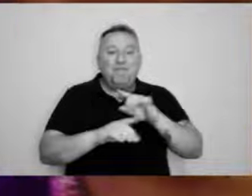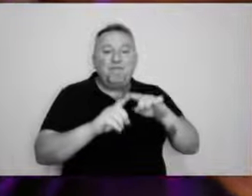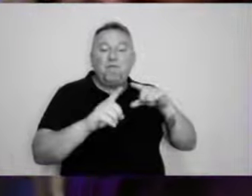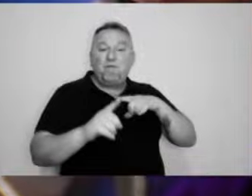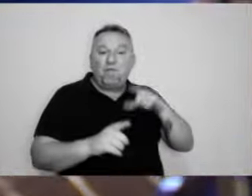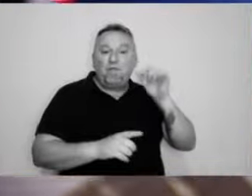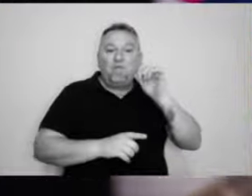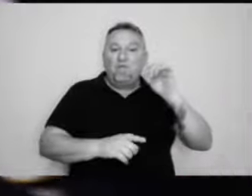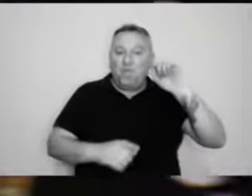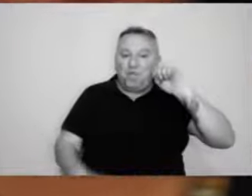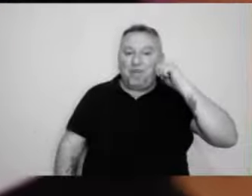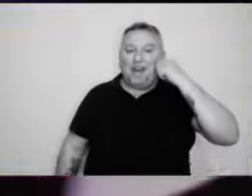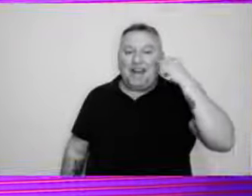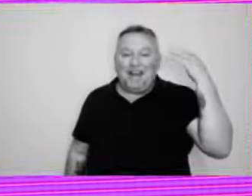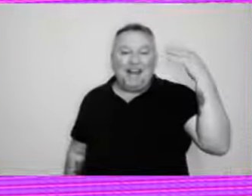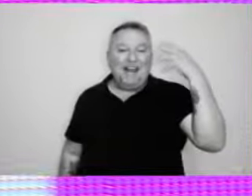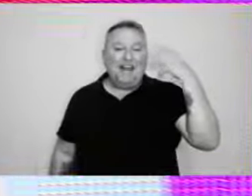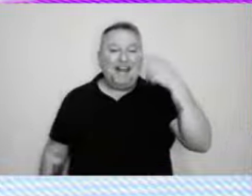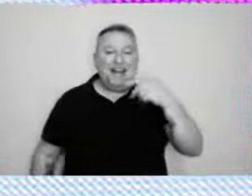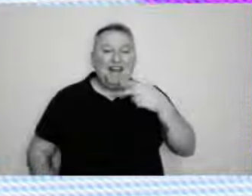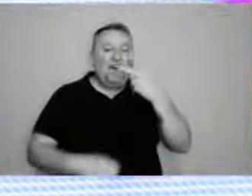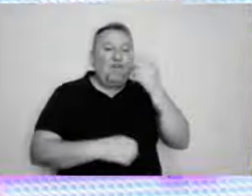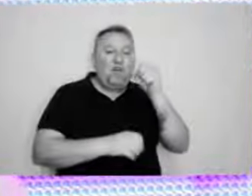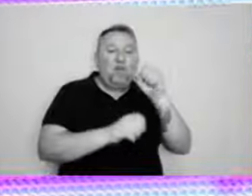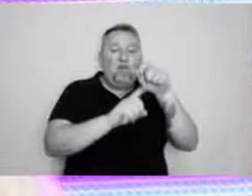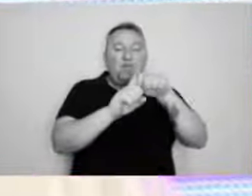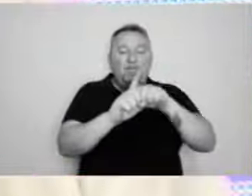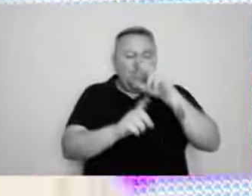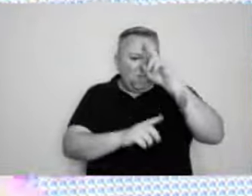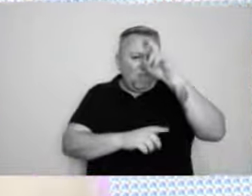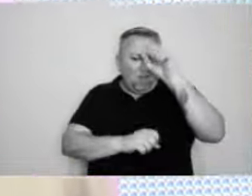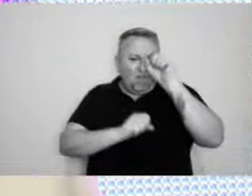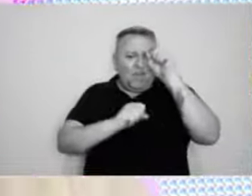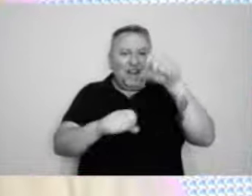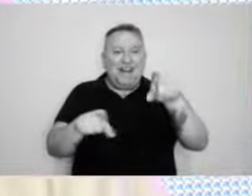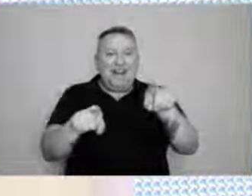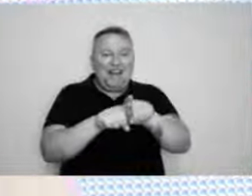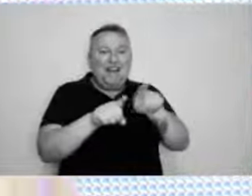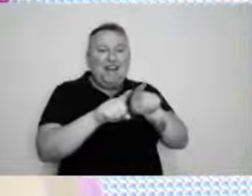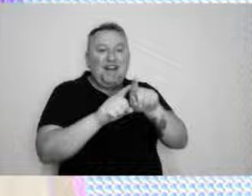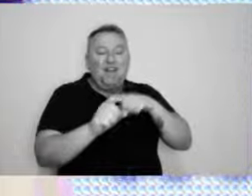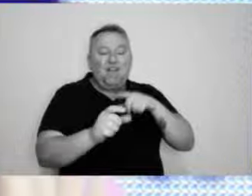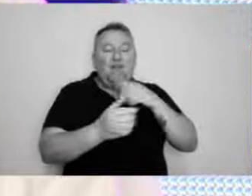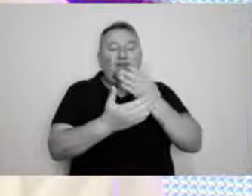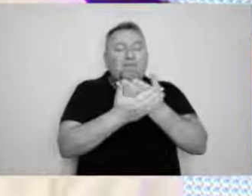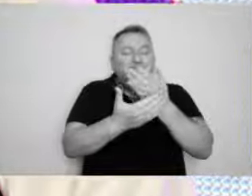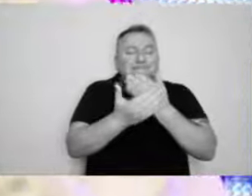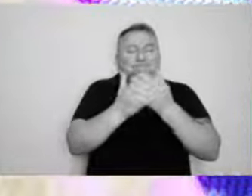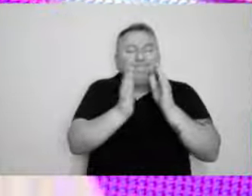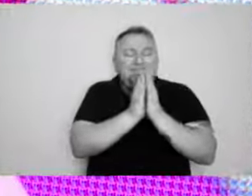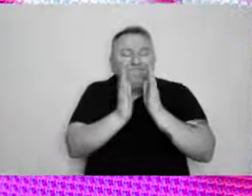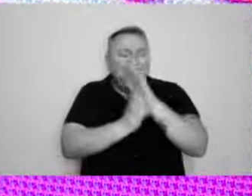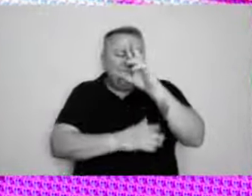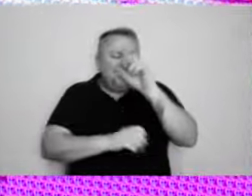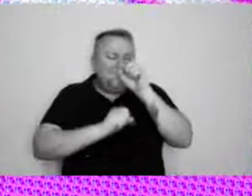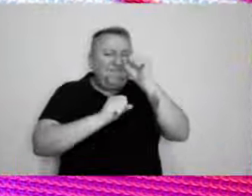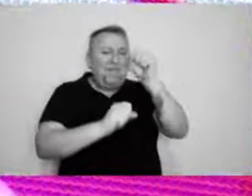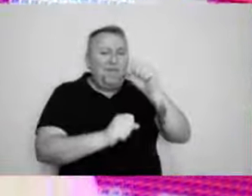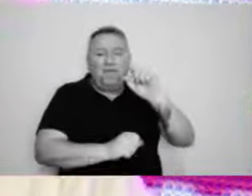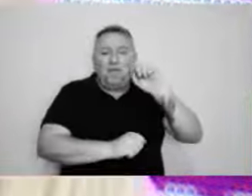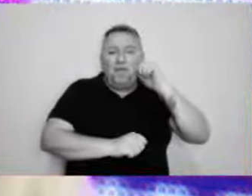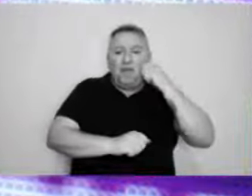pra cigana vencer. 28 vezes pra fortalecer. Já fiz mandinga dessa brava pra quê?